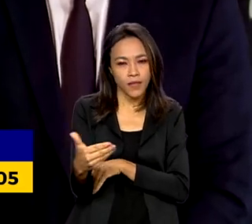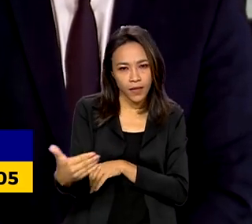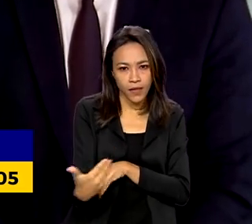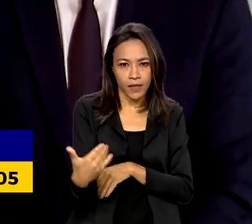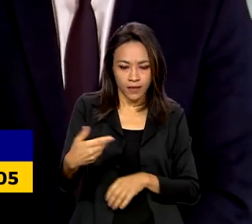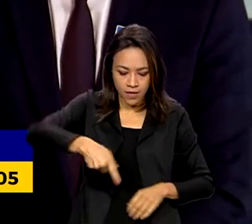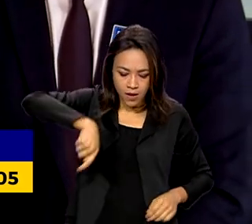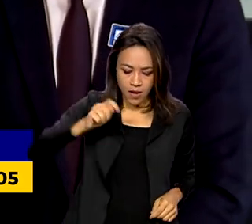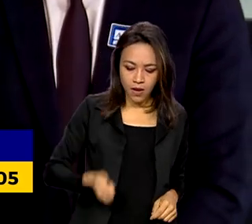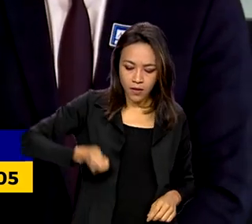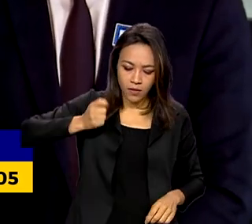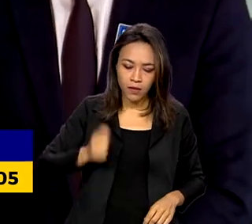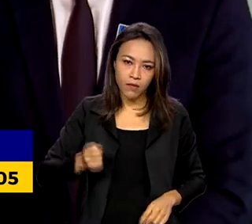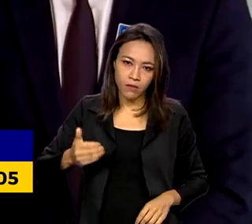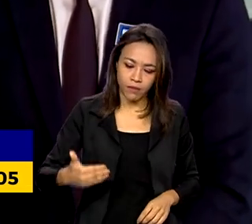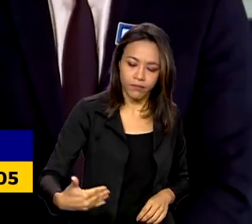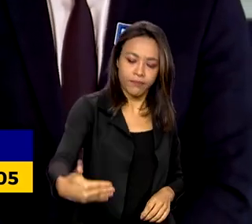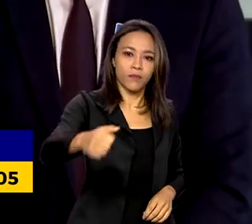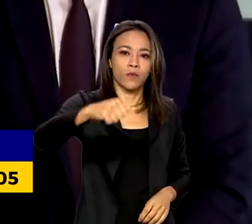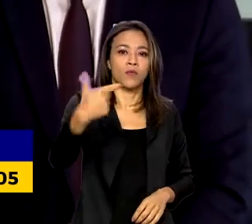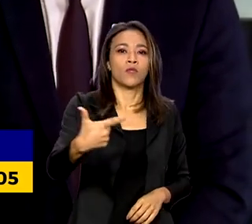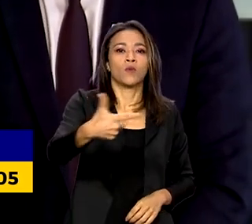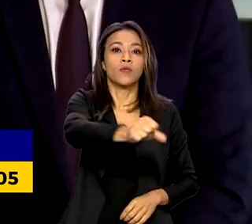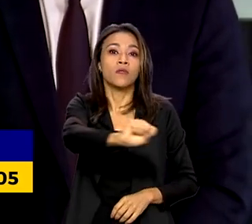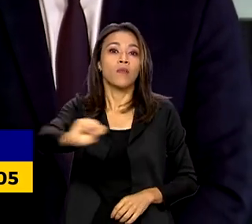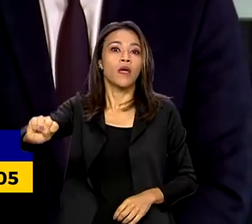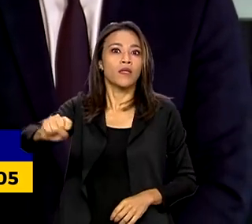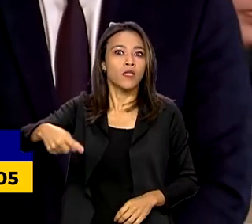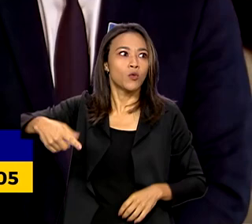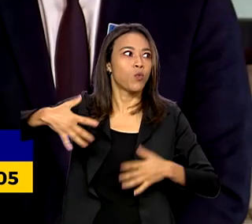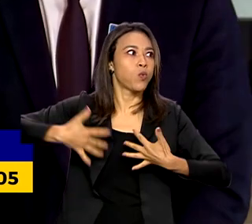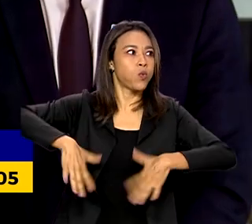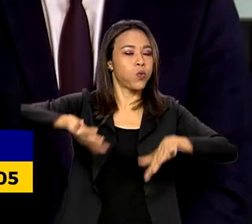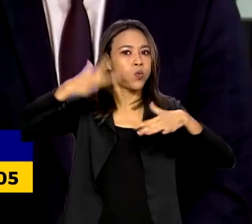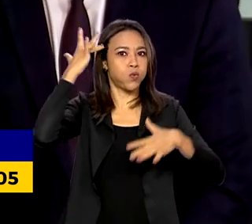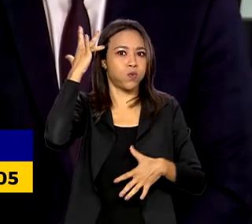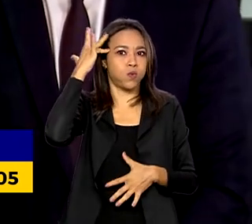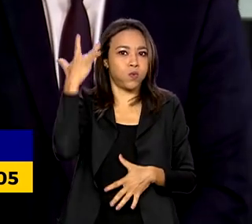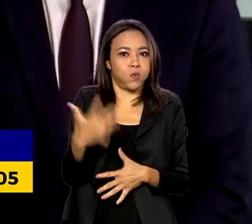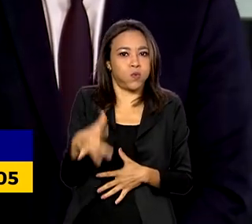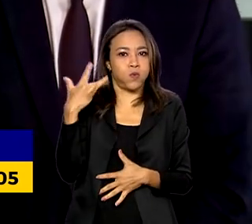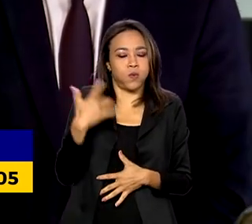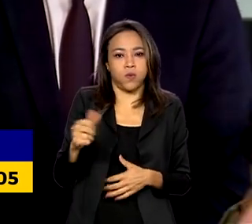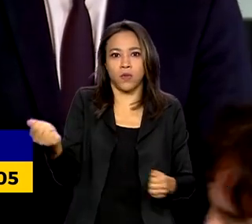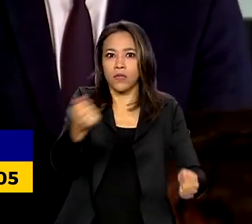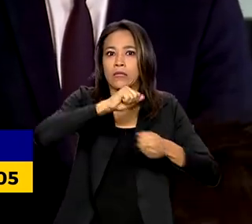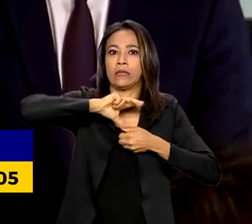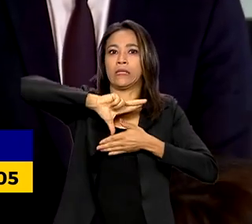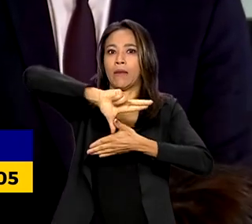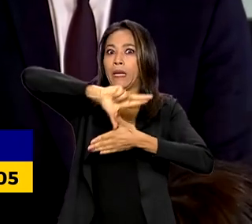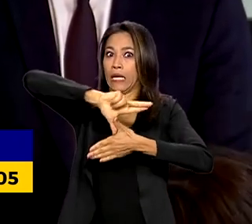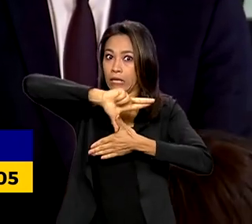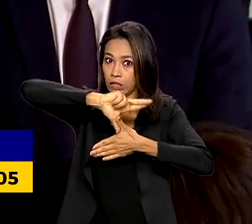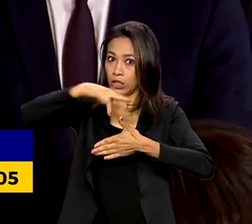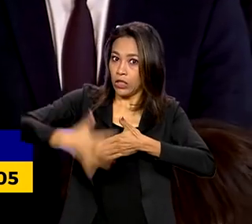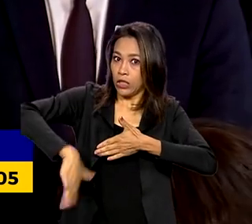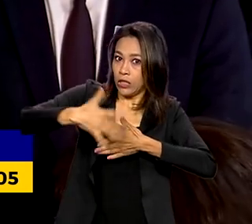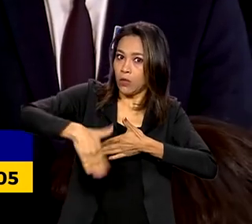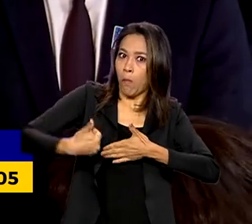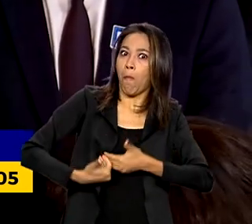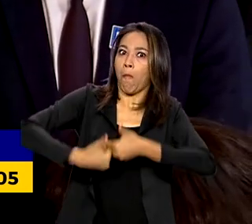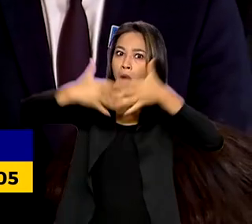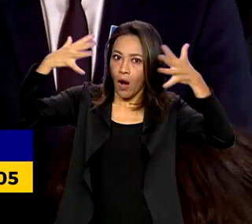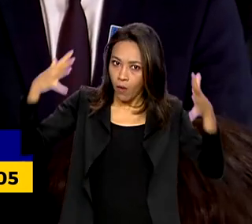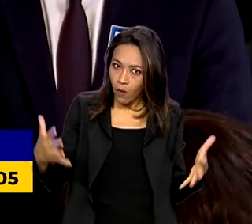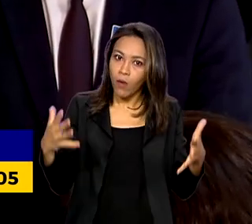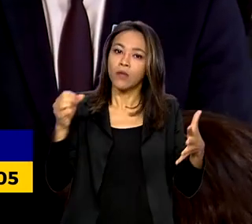que vai acontecer no segundo semestre seja o maior leilão da América Latina. Nós estamos falando do maior projeto rodoviário de concessão da América Latina,